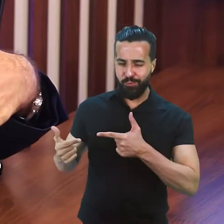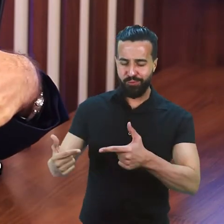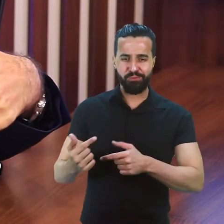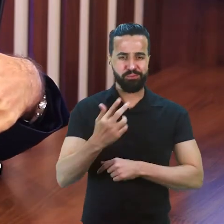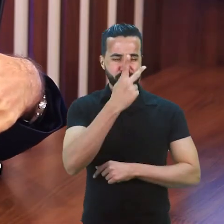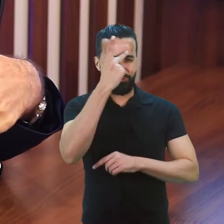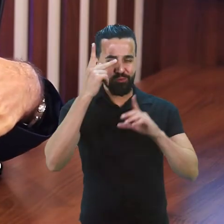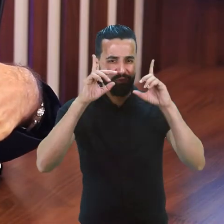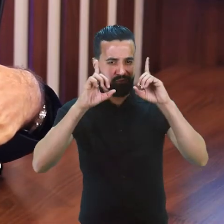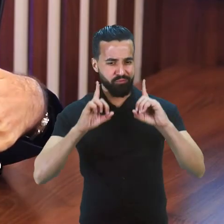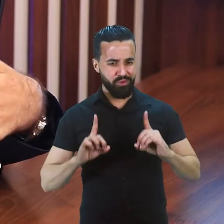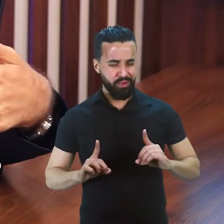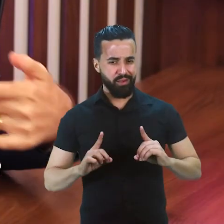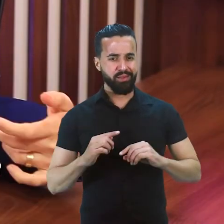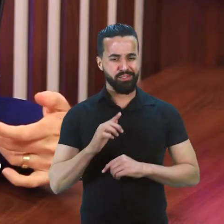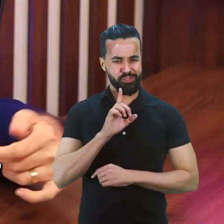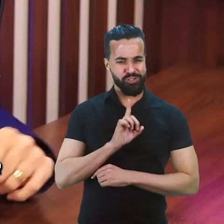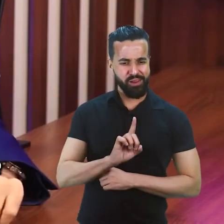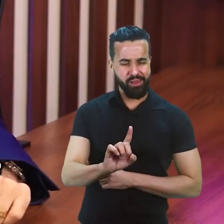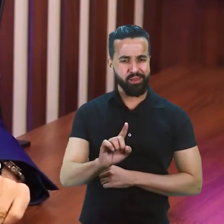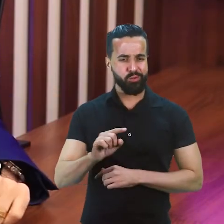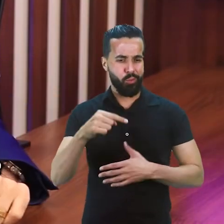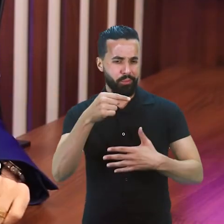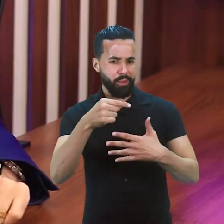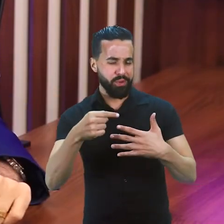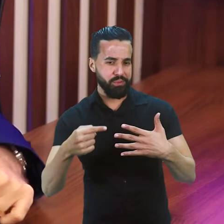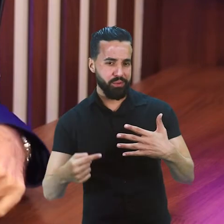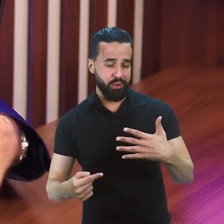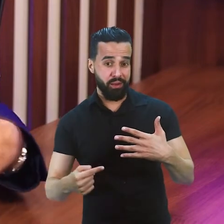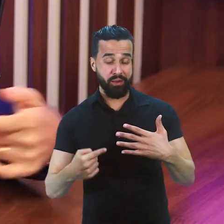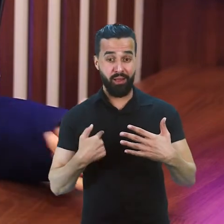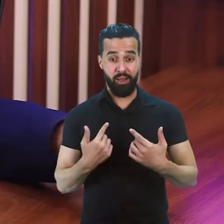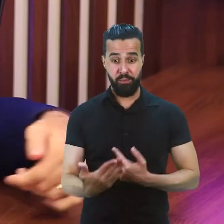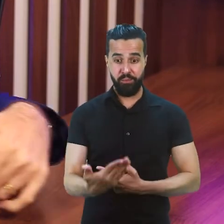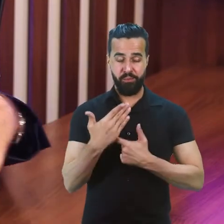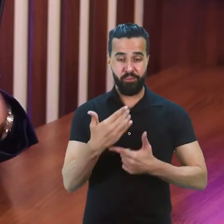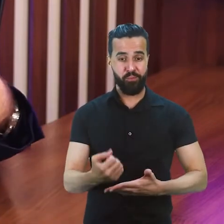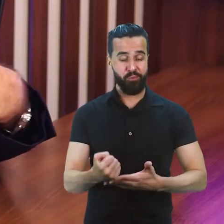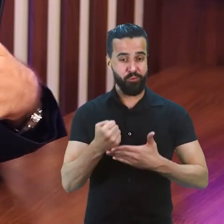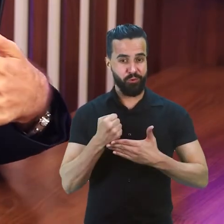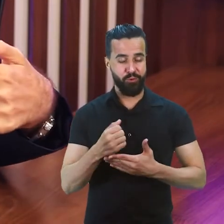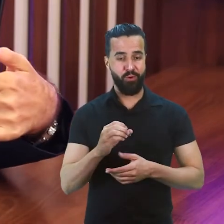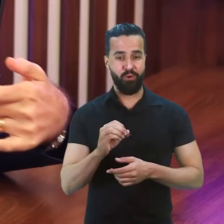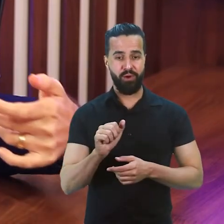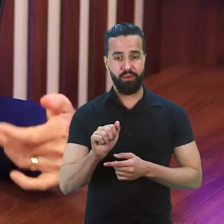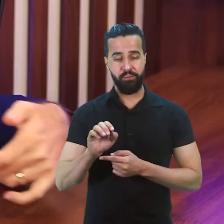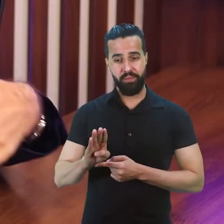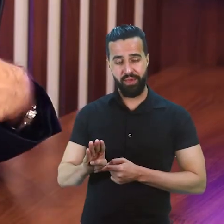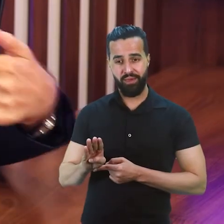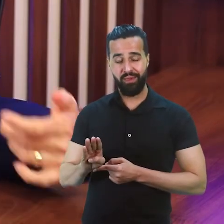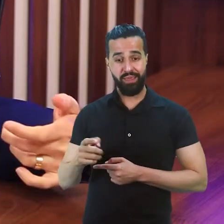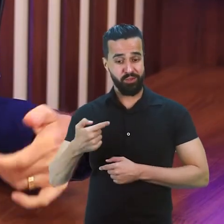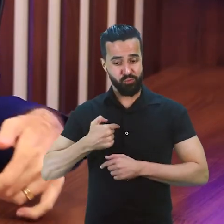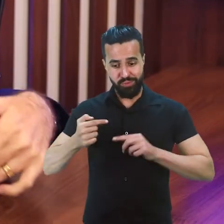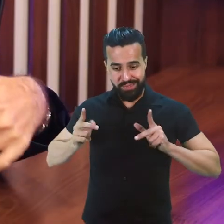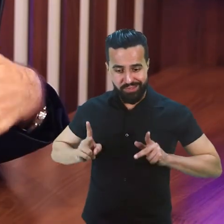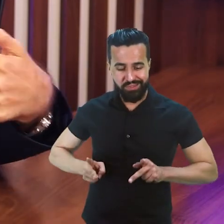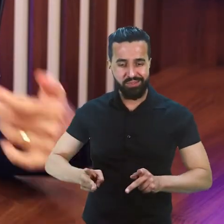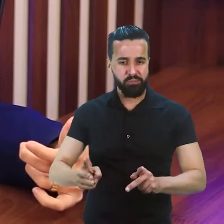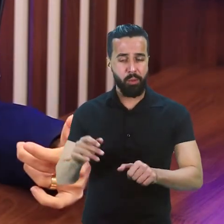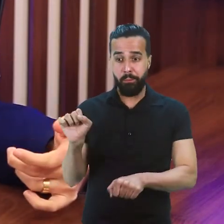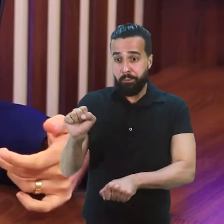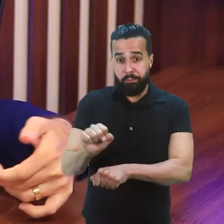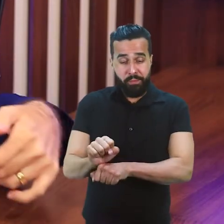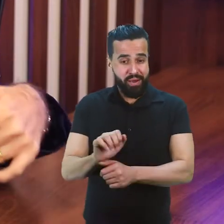deficiência, e ainda mais com esse suporte que nós tivemos na OAB, nunca mais eu parei e eu acho que o movimento só cresceu,